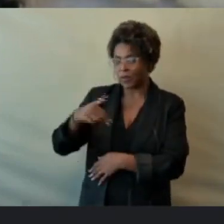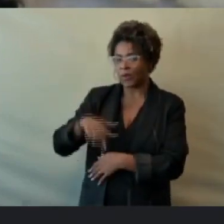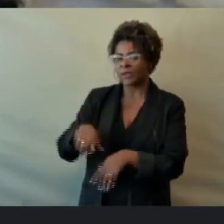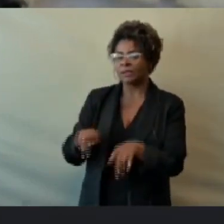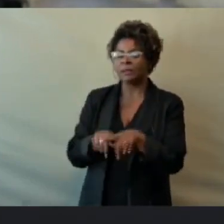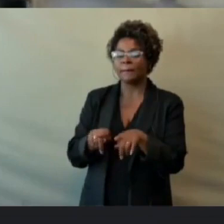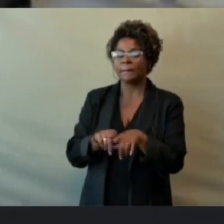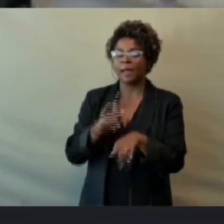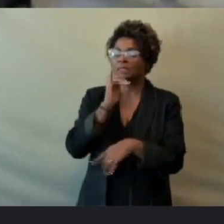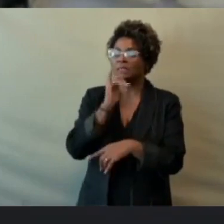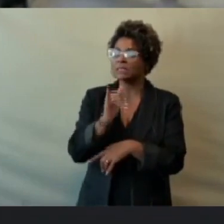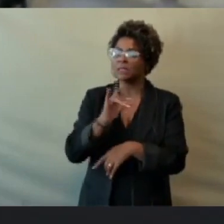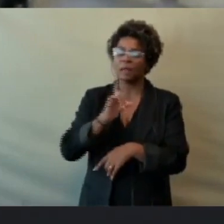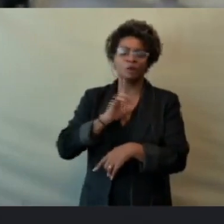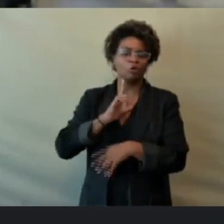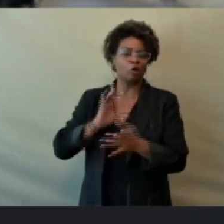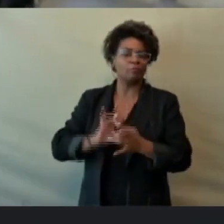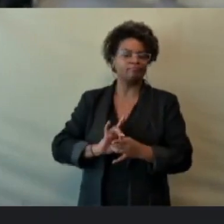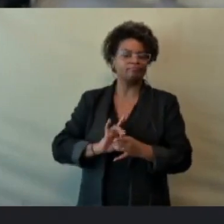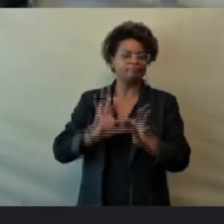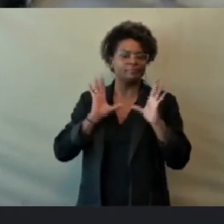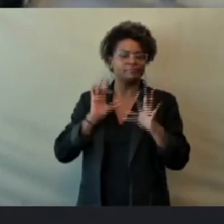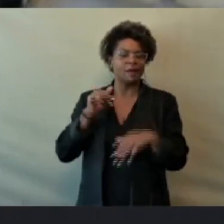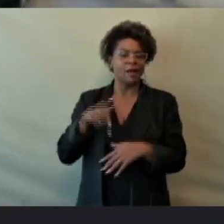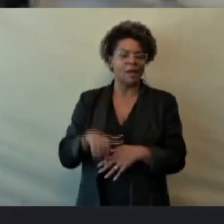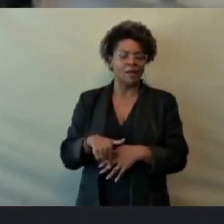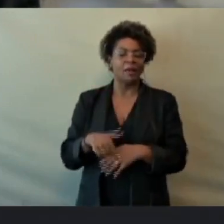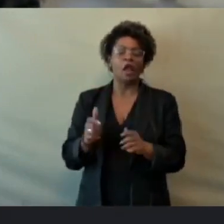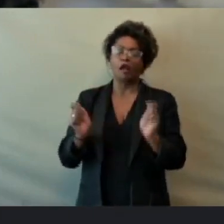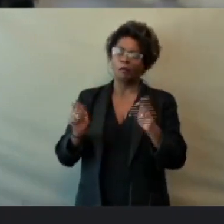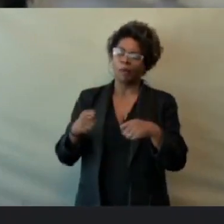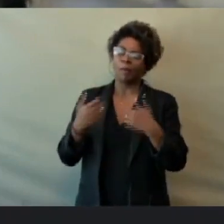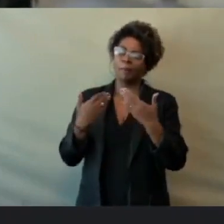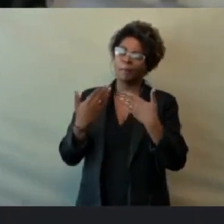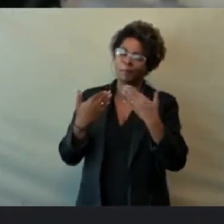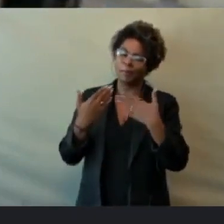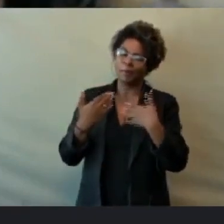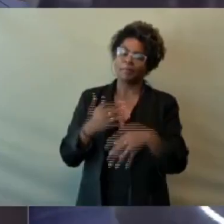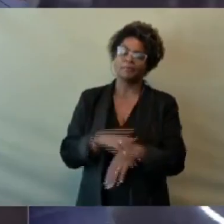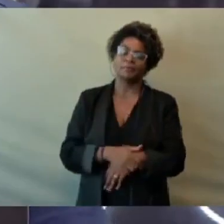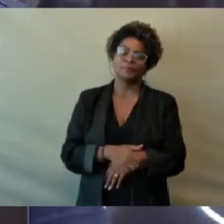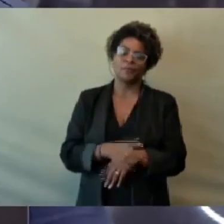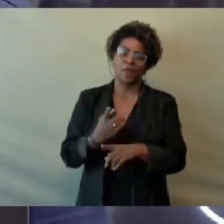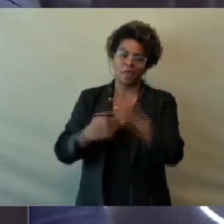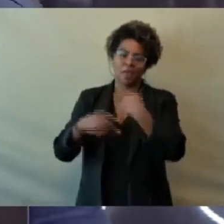para conseguirmos conversar e avançar no que é necessário